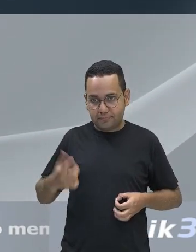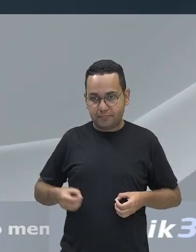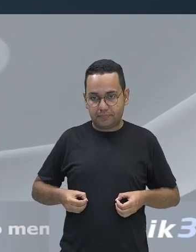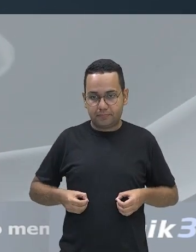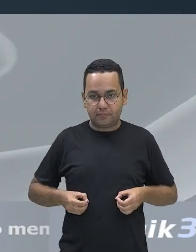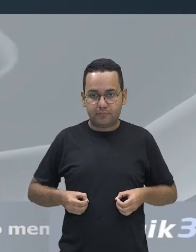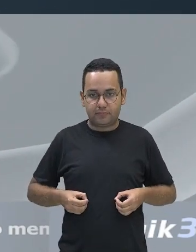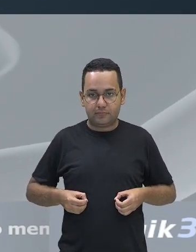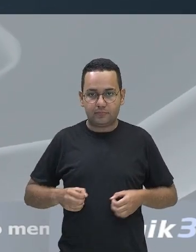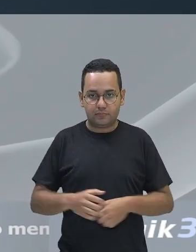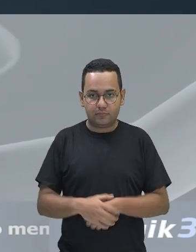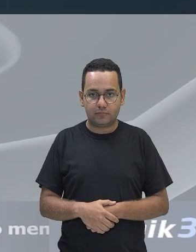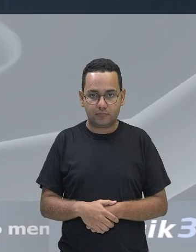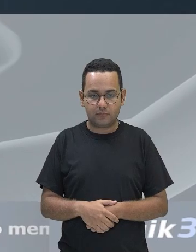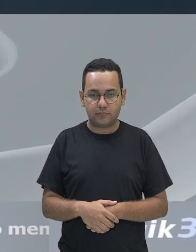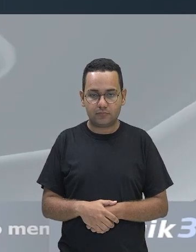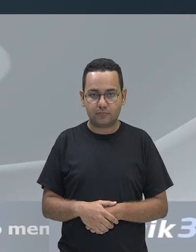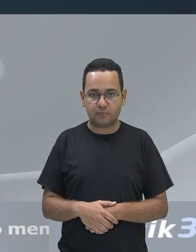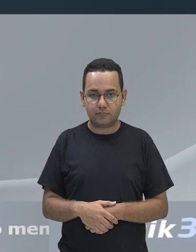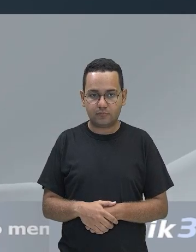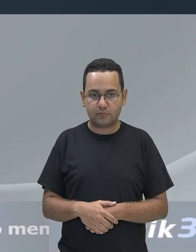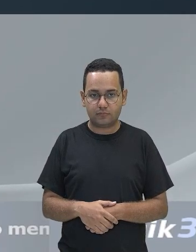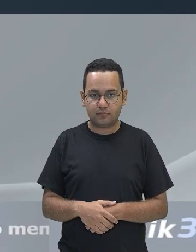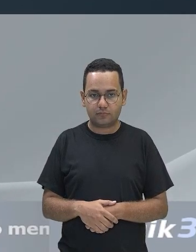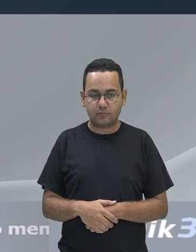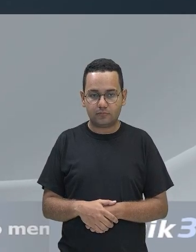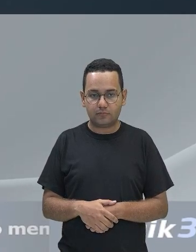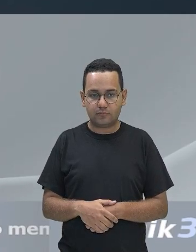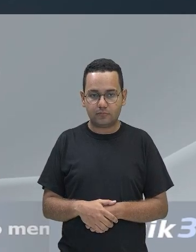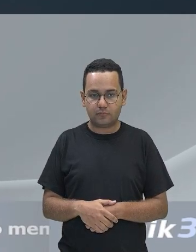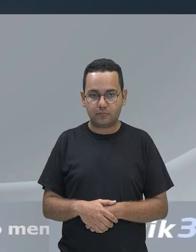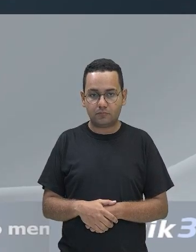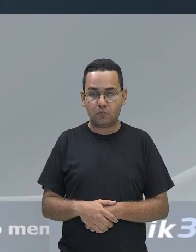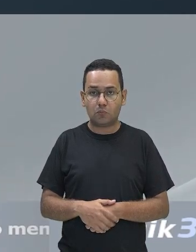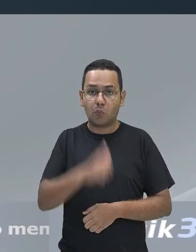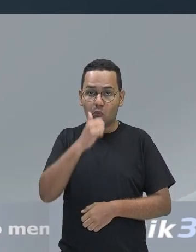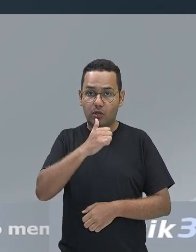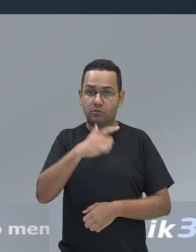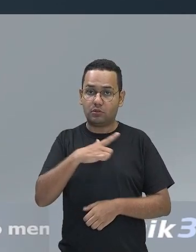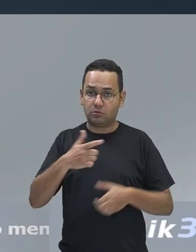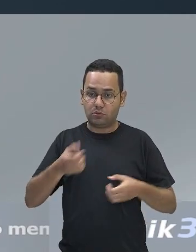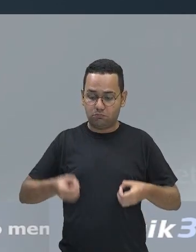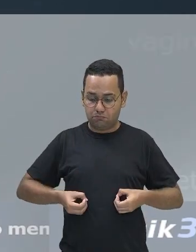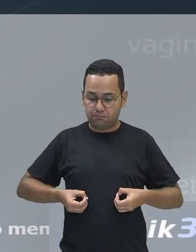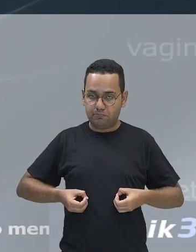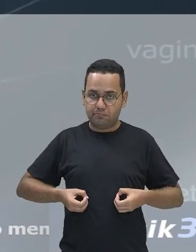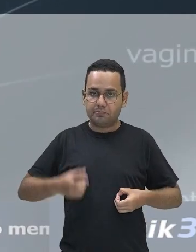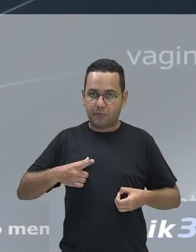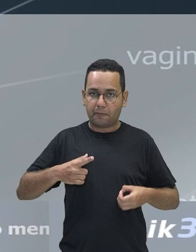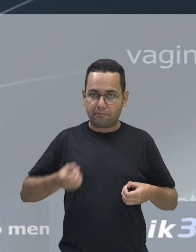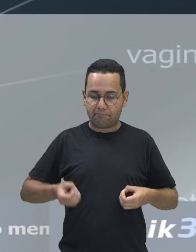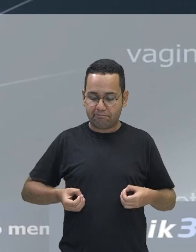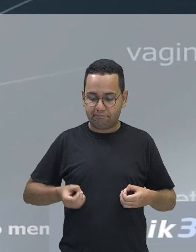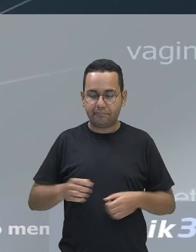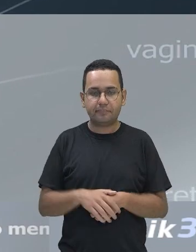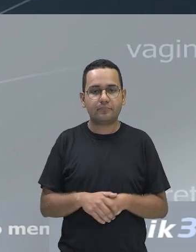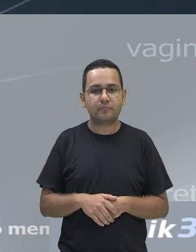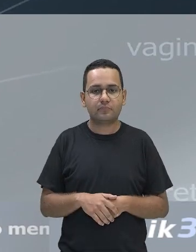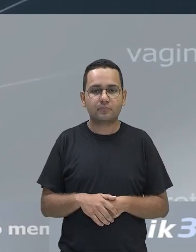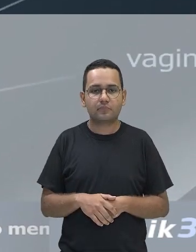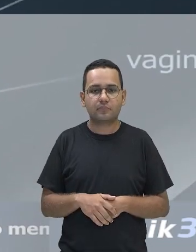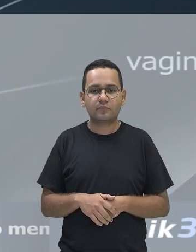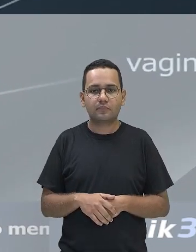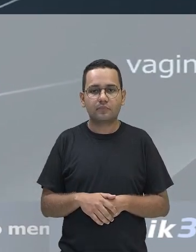ó. As mulheres, elas têm 2 ovários, cada um localizado de um lado do